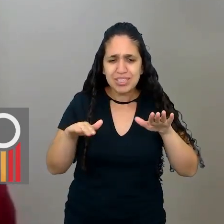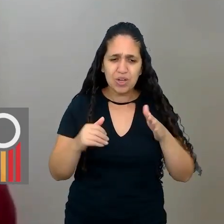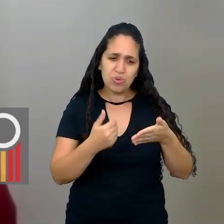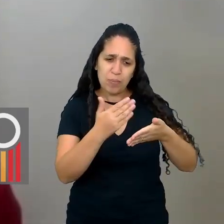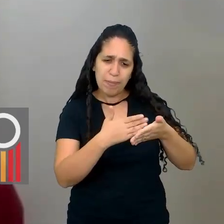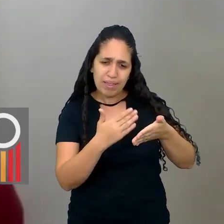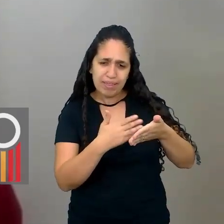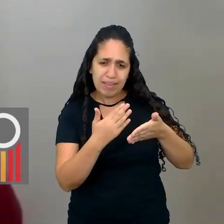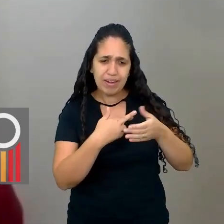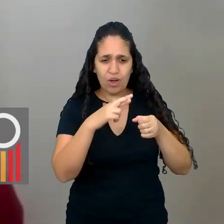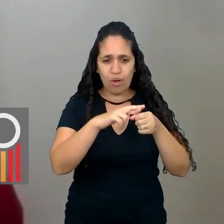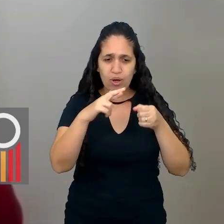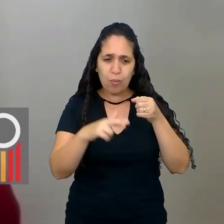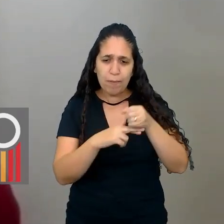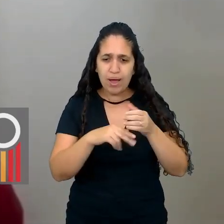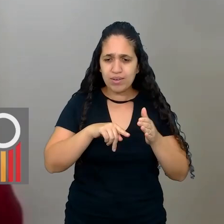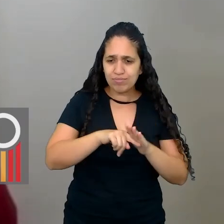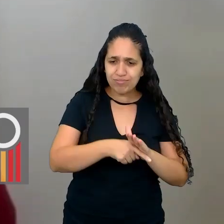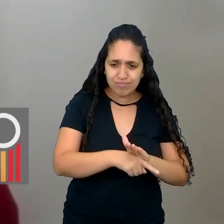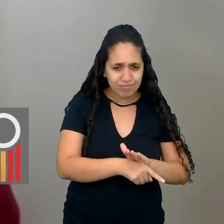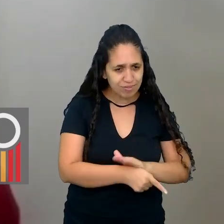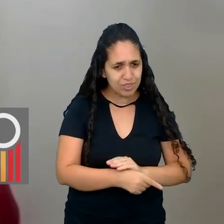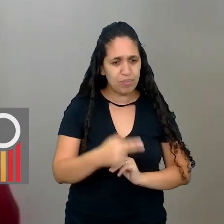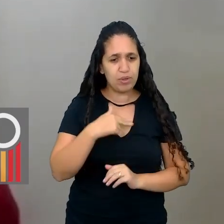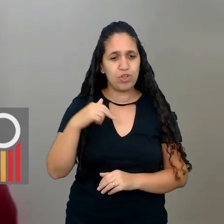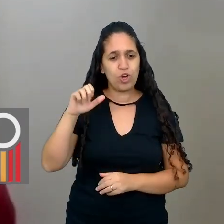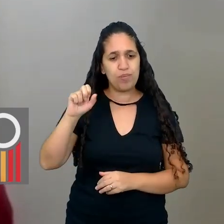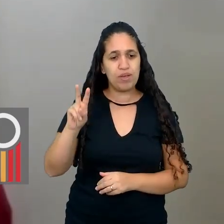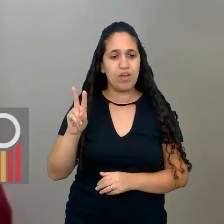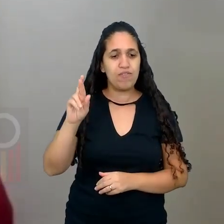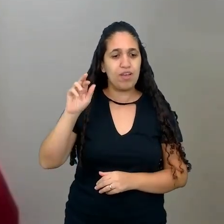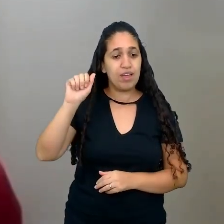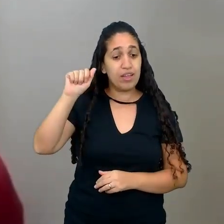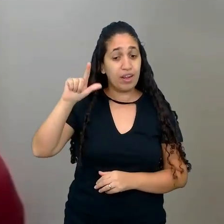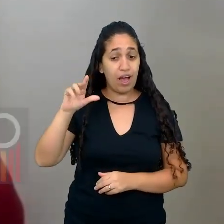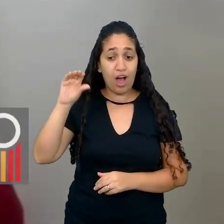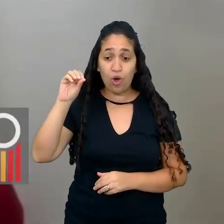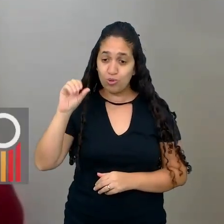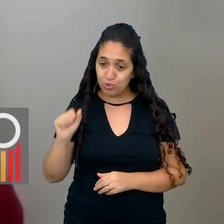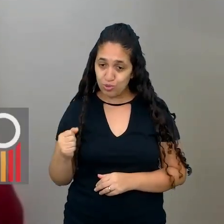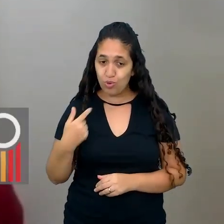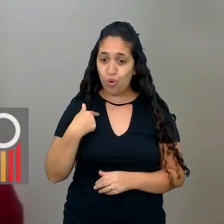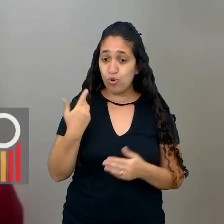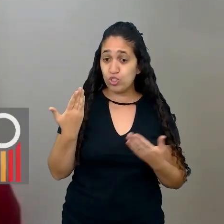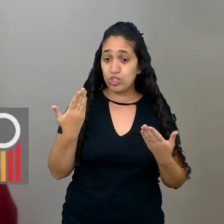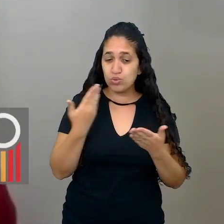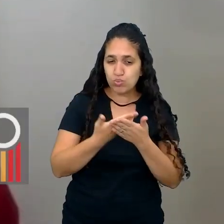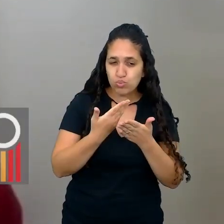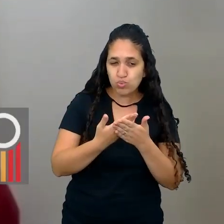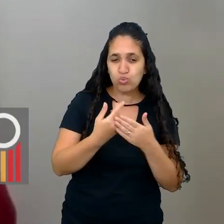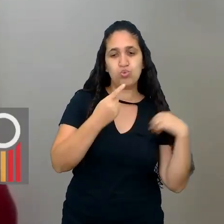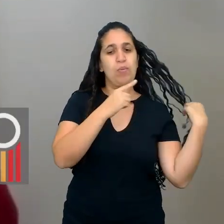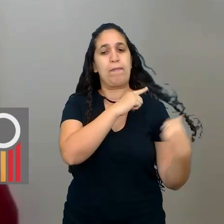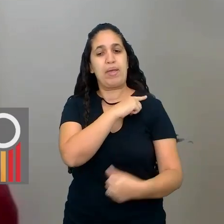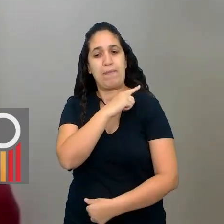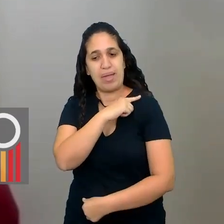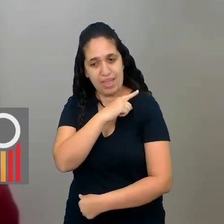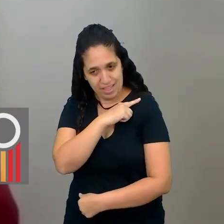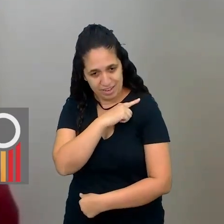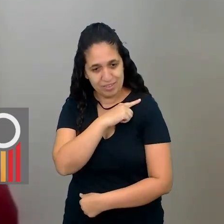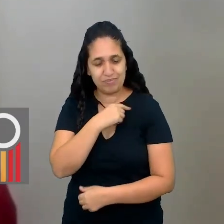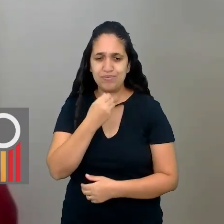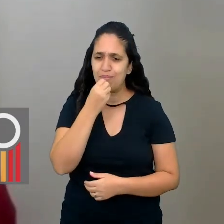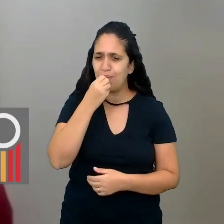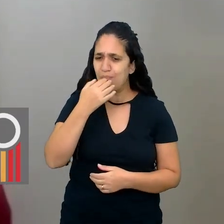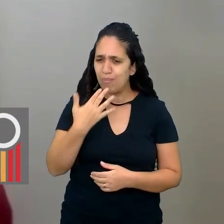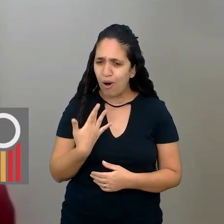de recuperação e aprofundamento. Meu nome é Everaldo Machado, vou trabalhar com vocês a primeira série do ensino médio. É muito bom a gente estar